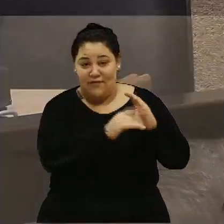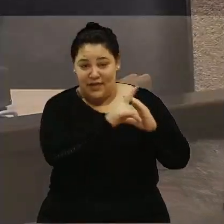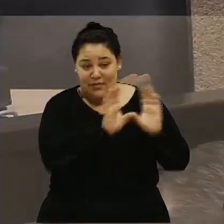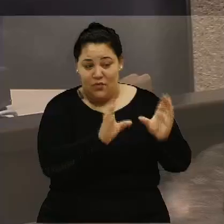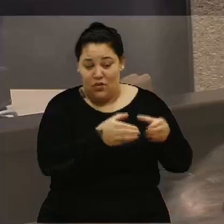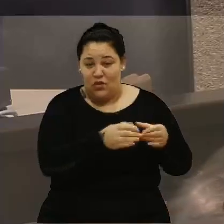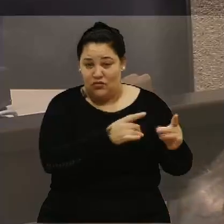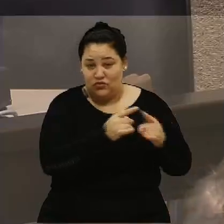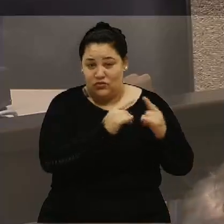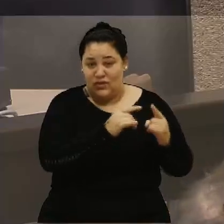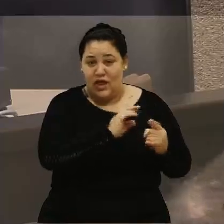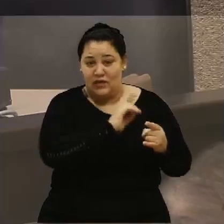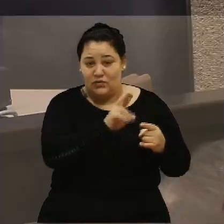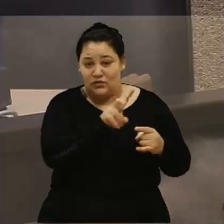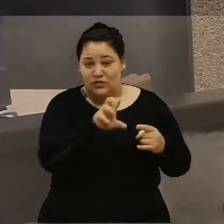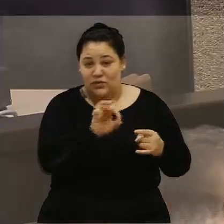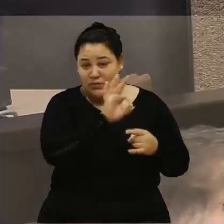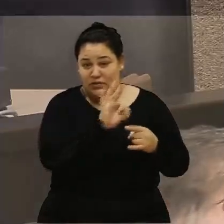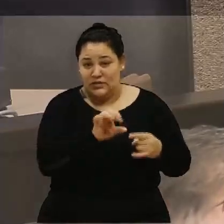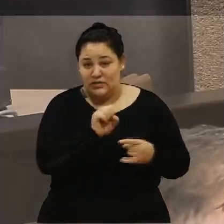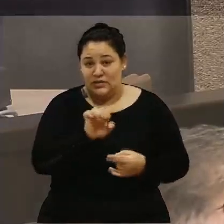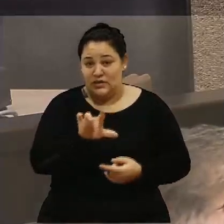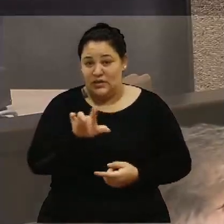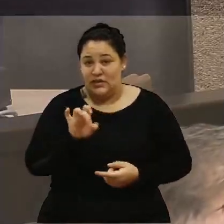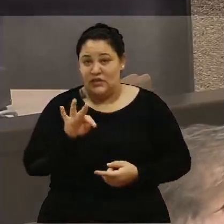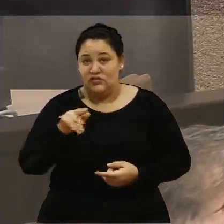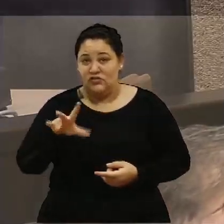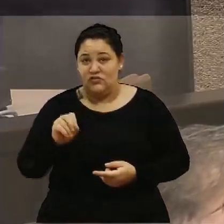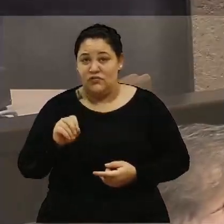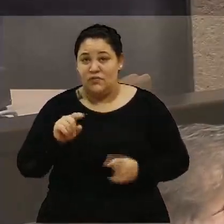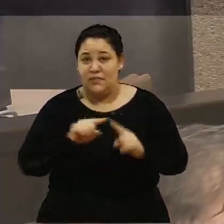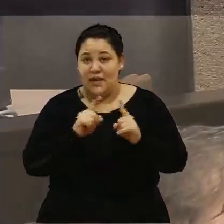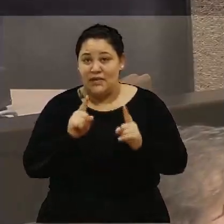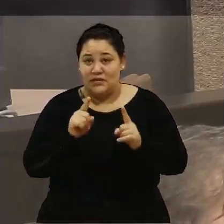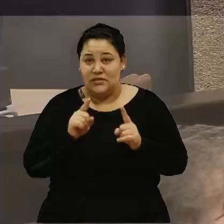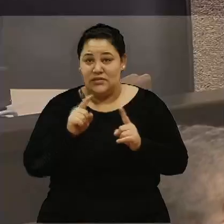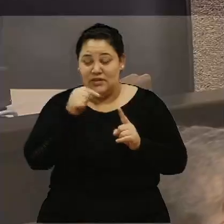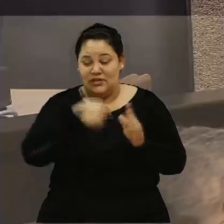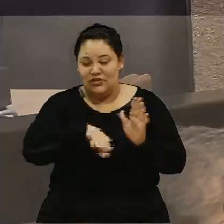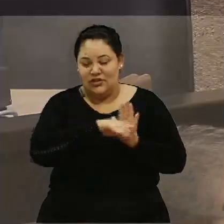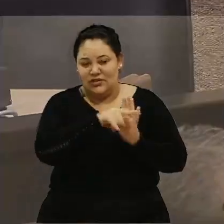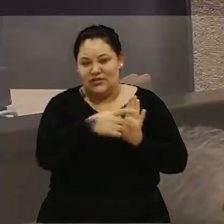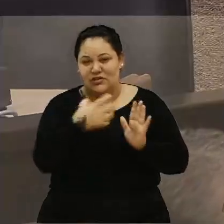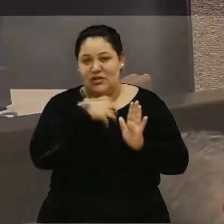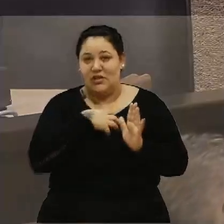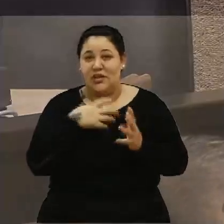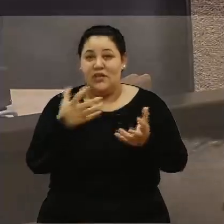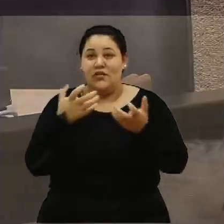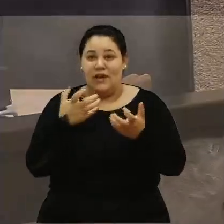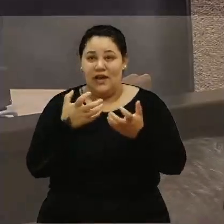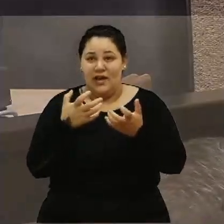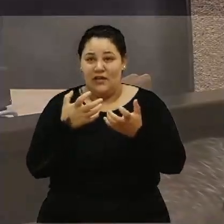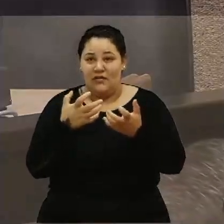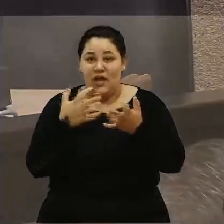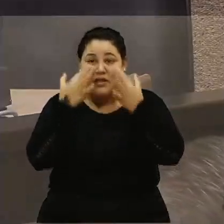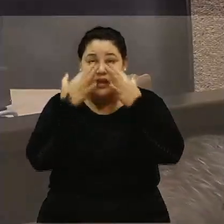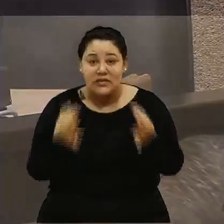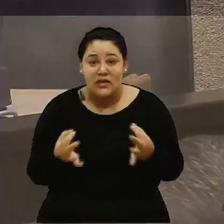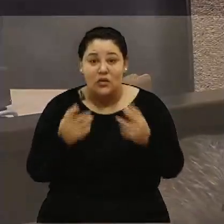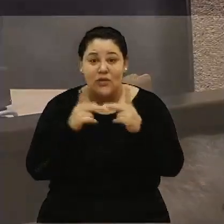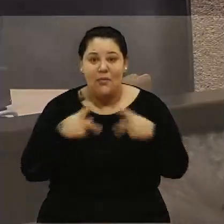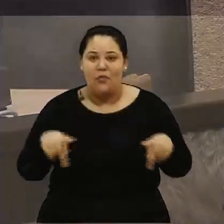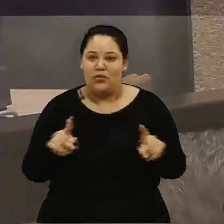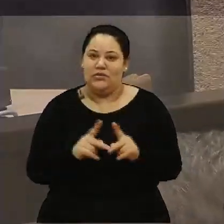responde por 50% do seletivo. Mas o seletivo está chegando assim. E isso, eu quero fazer um alerta, é da população. A gente